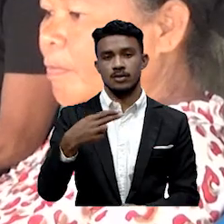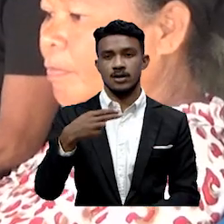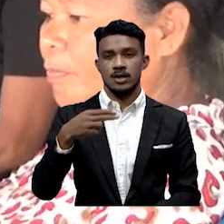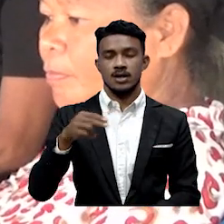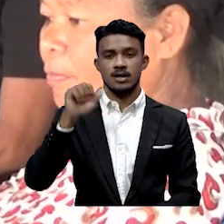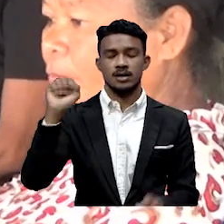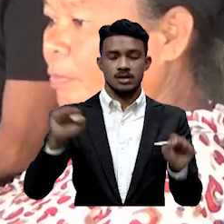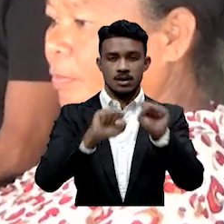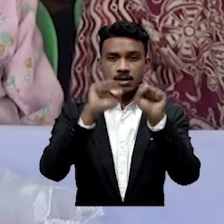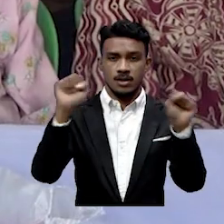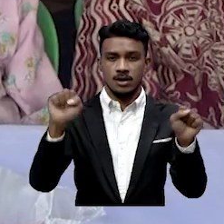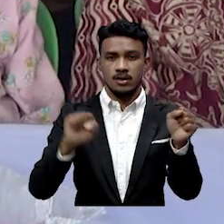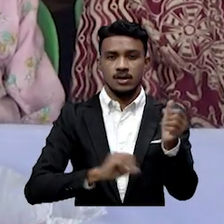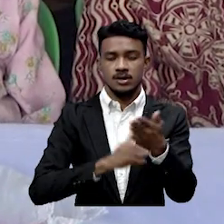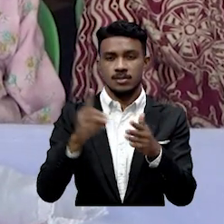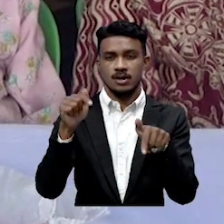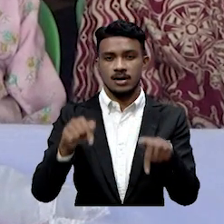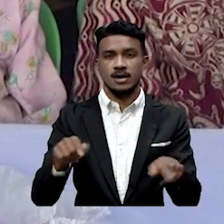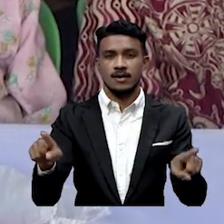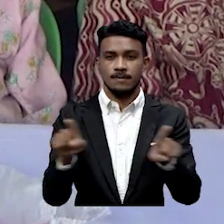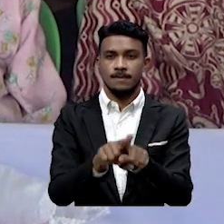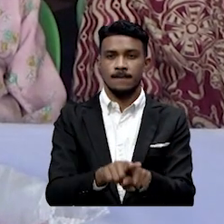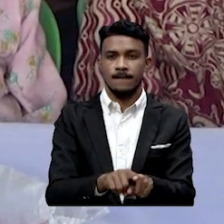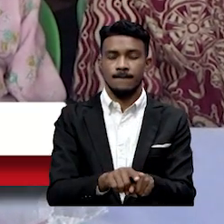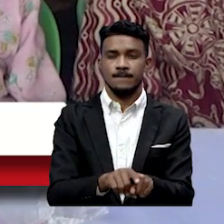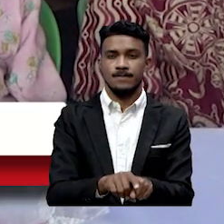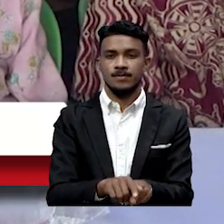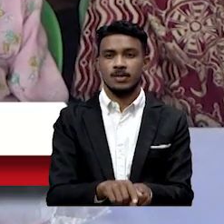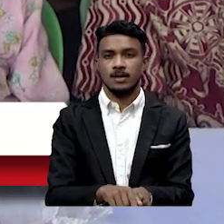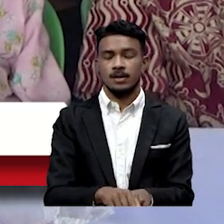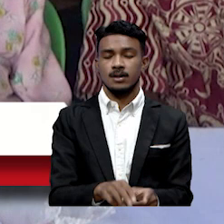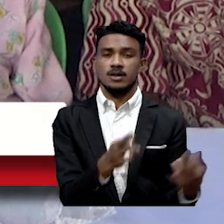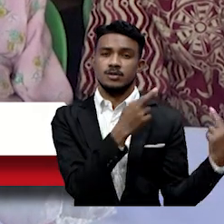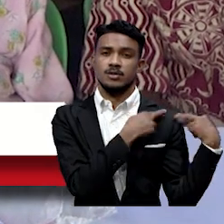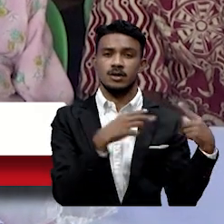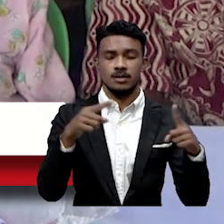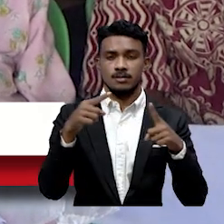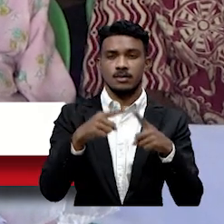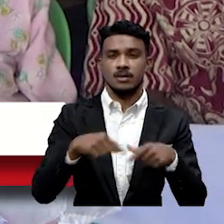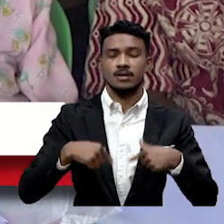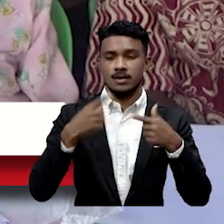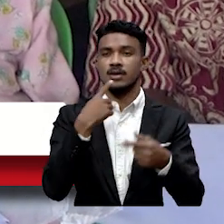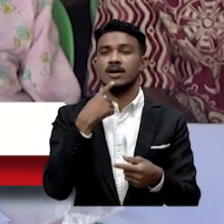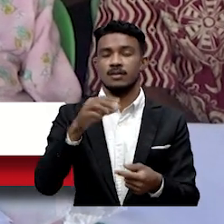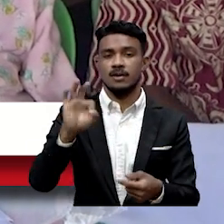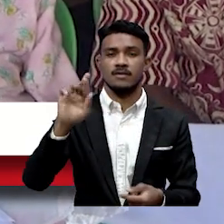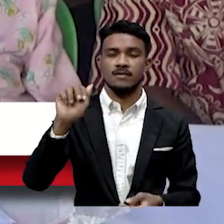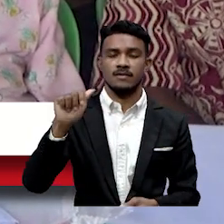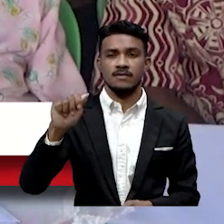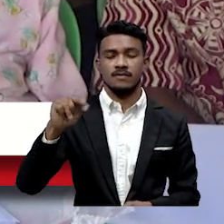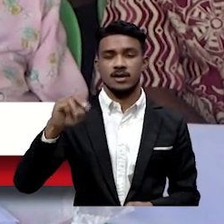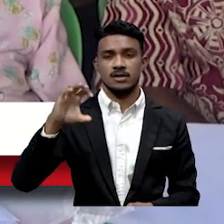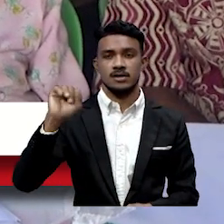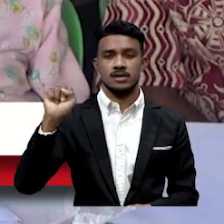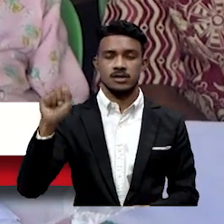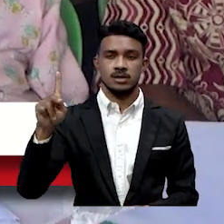ne. Antes atu saiba, sasin senhor Ernesto, ameno keras ba Francisco de Ancata. Bele lori